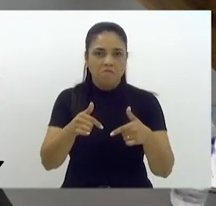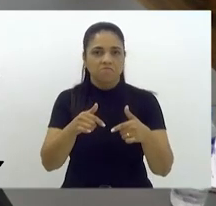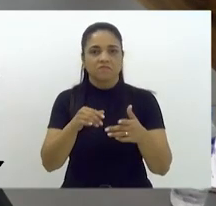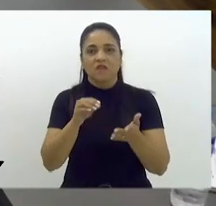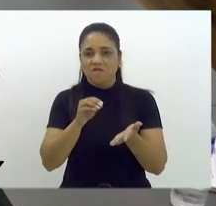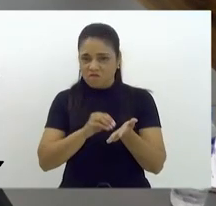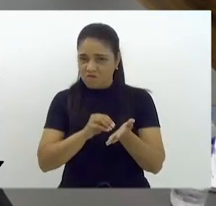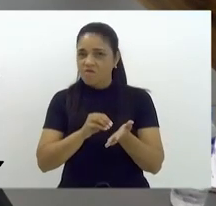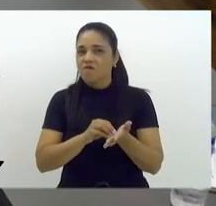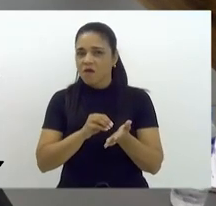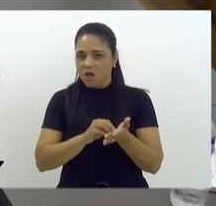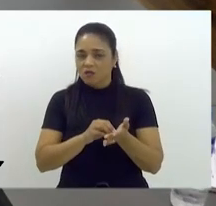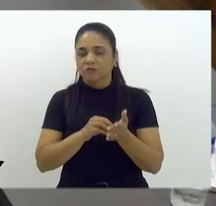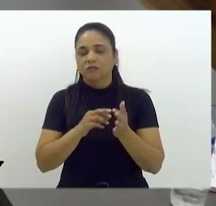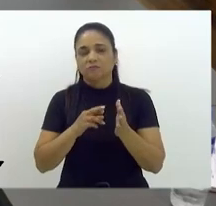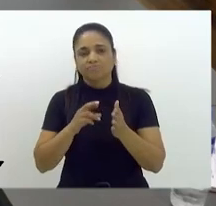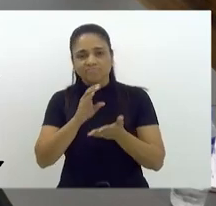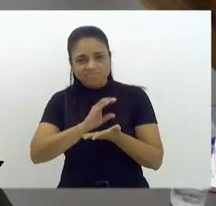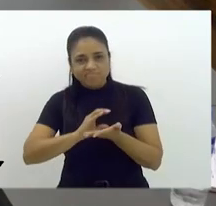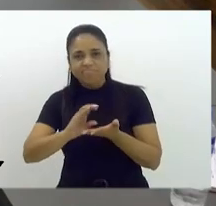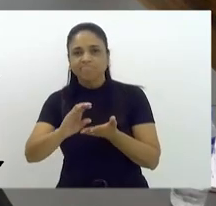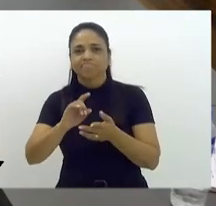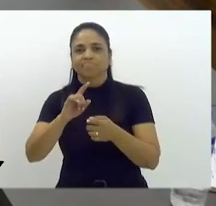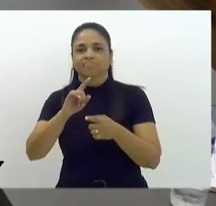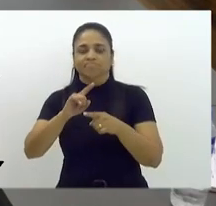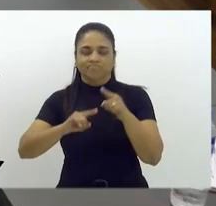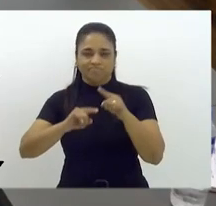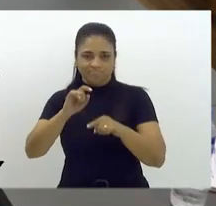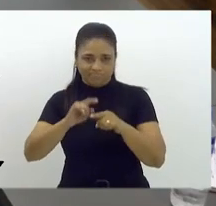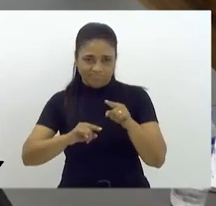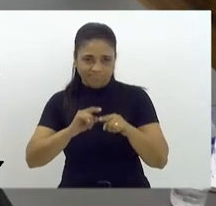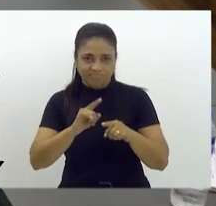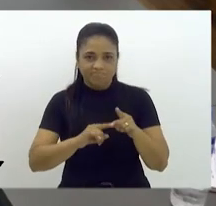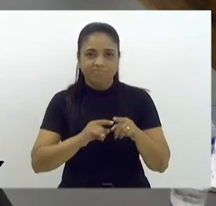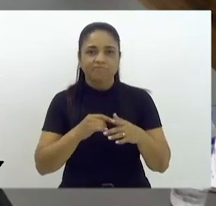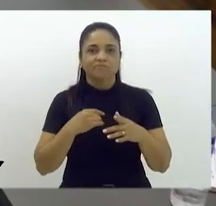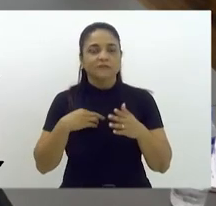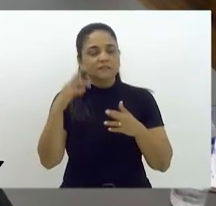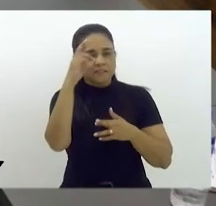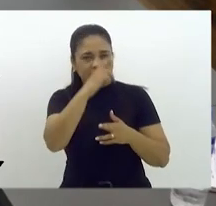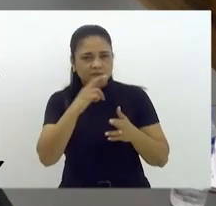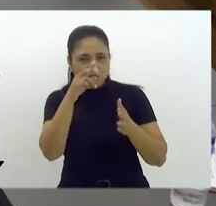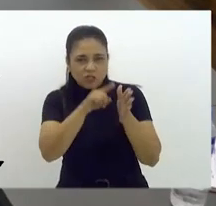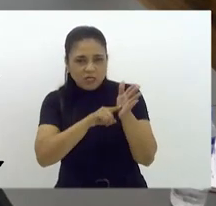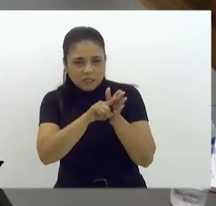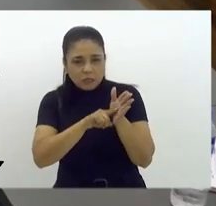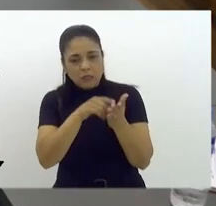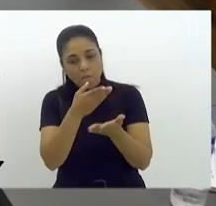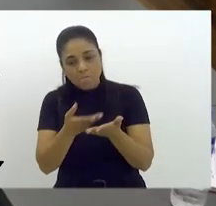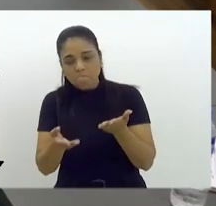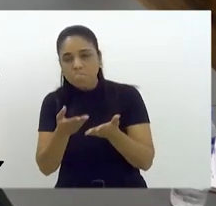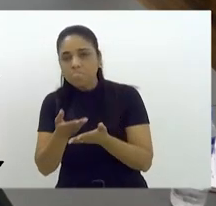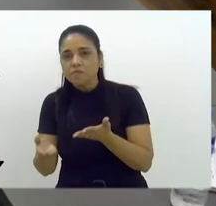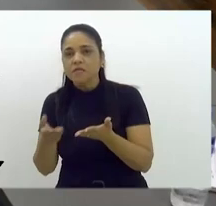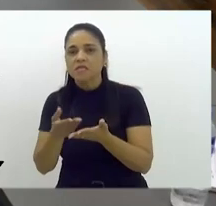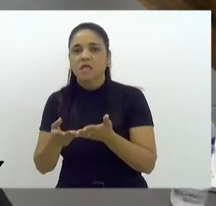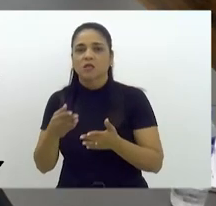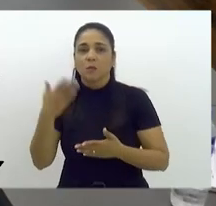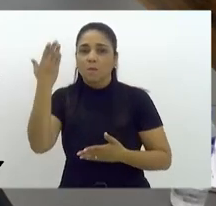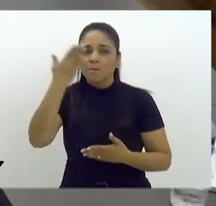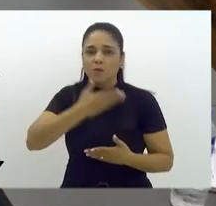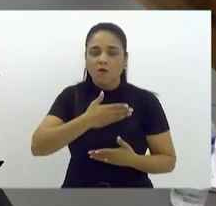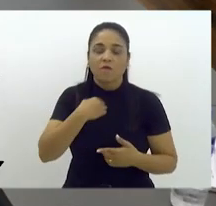esses recursos na investigação e nós certamente estamos perdendo investigações por conta do da falta do treinamento